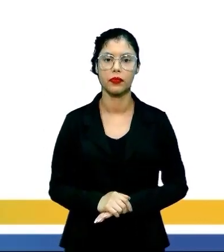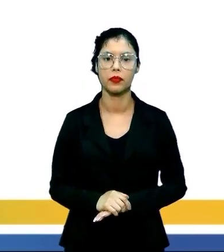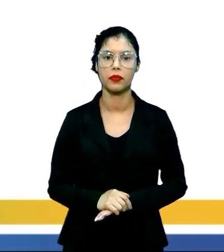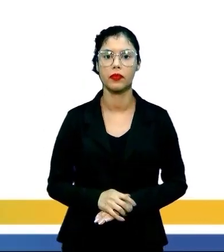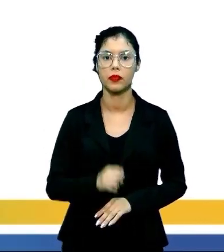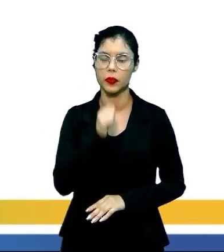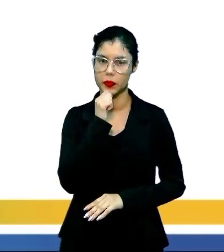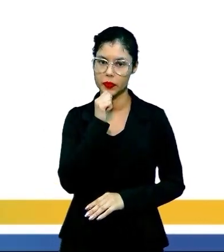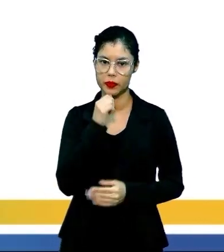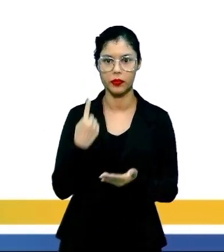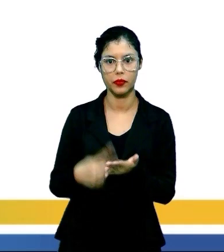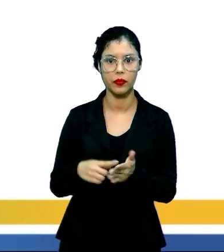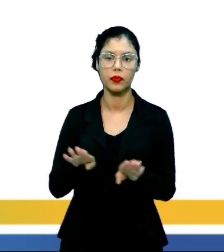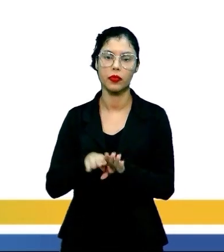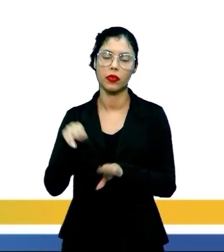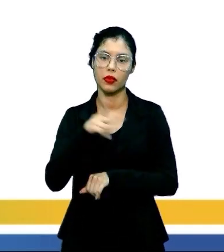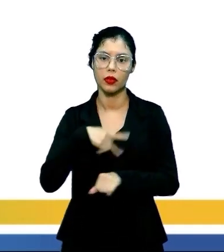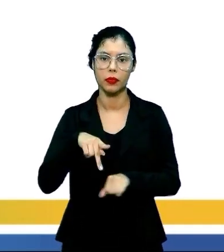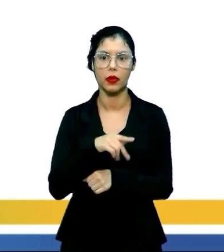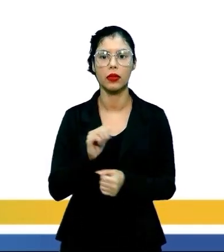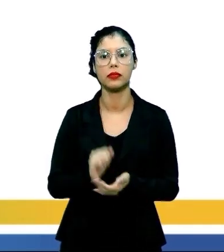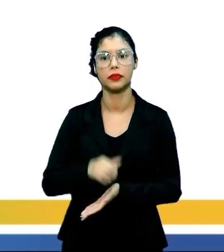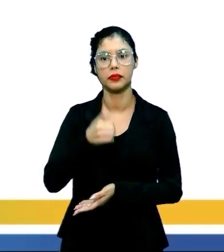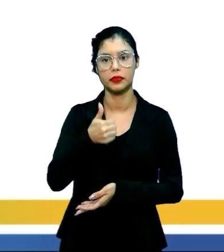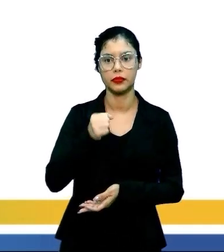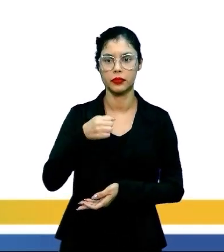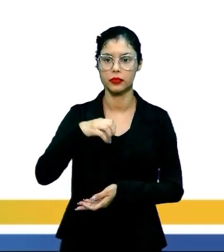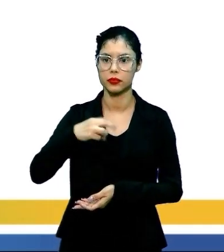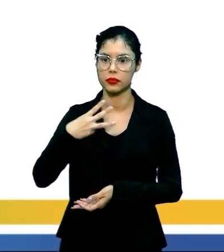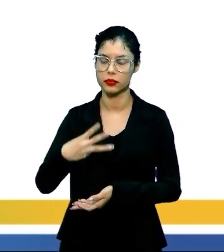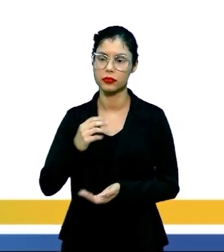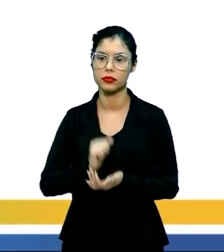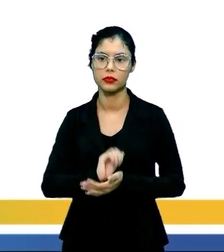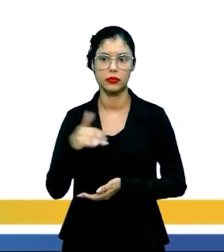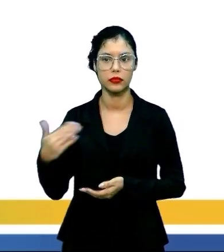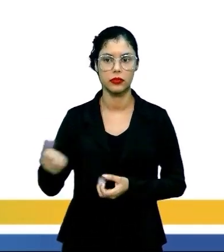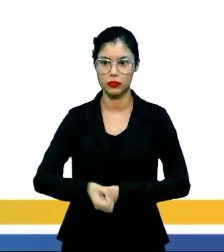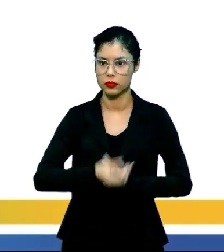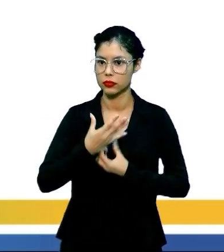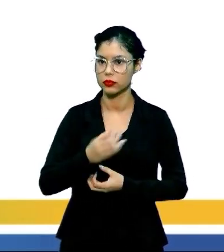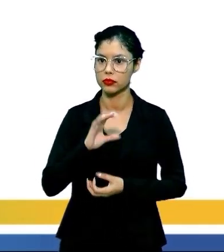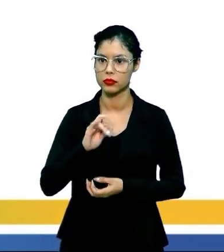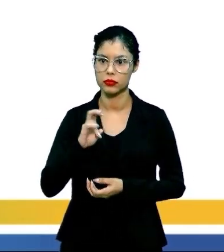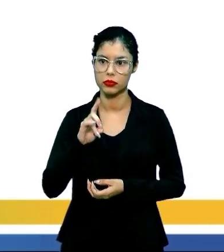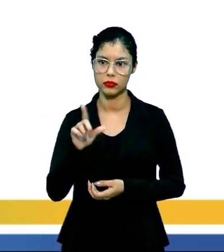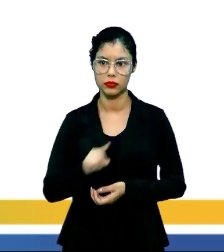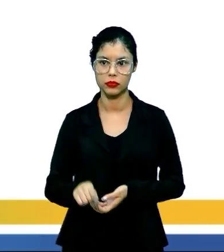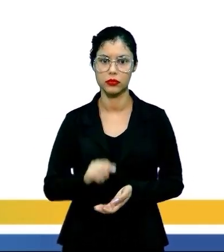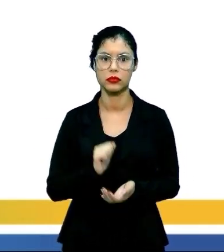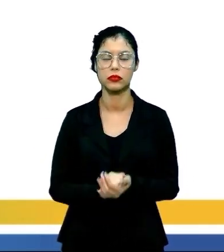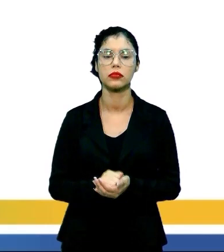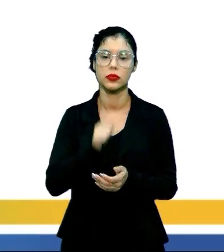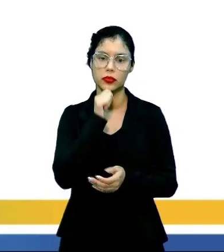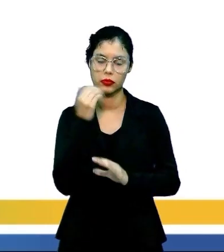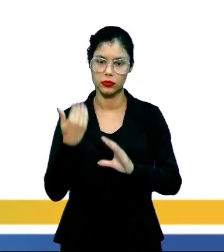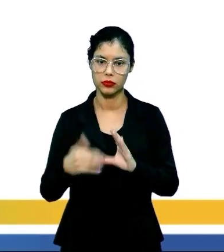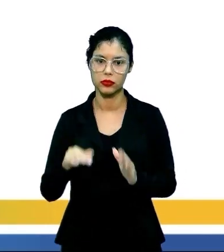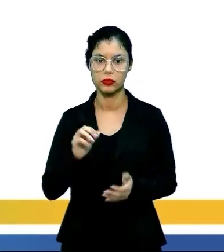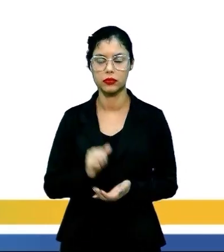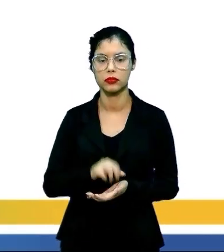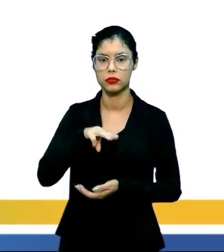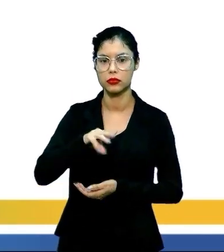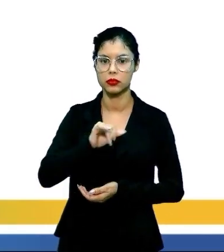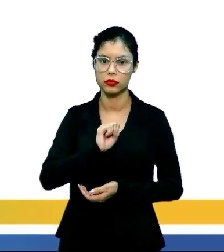Aí nós temos um marco no Brasil, que foi em 1893, quando o poeta Cruz e Souza publicou